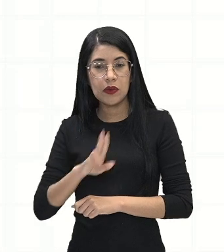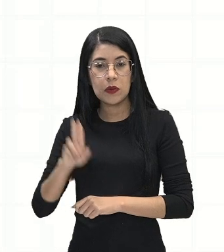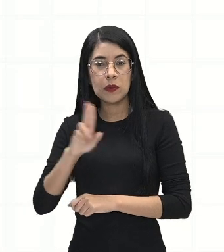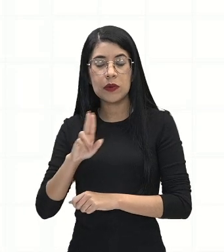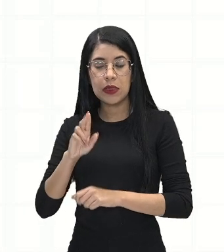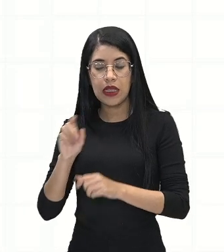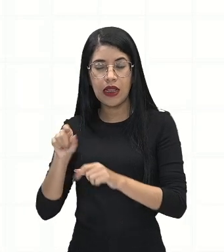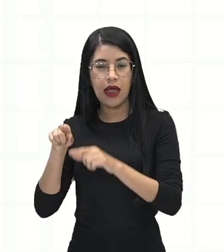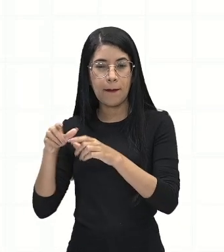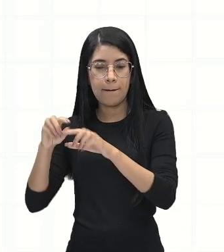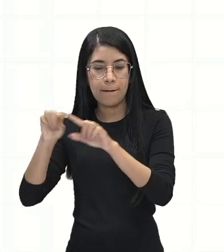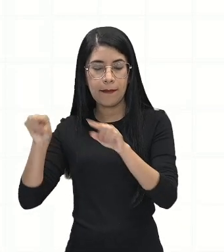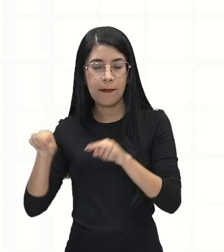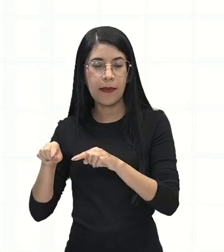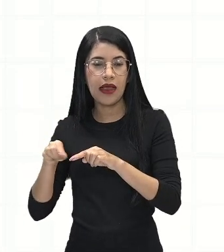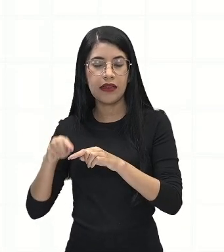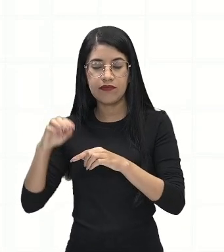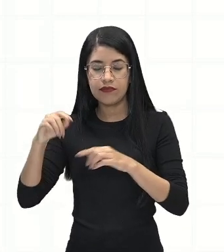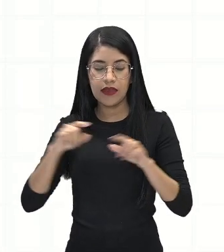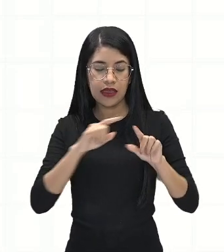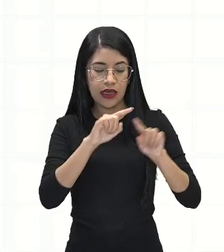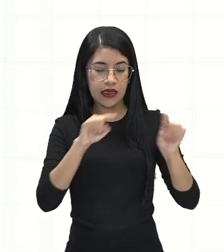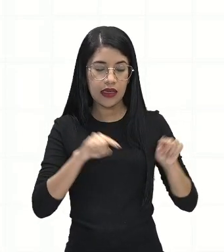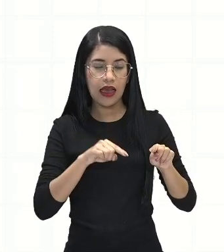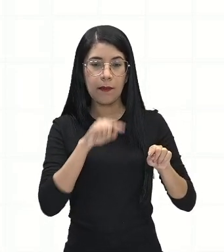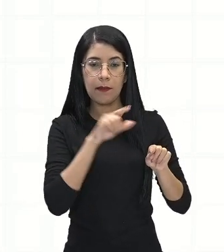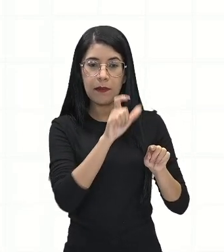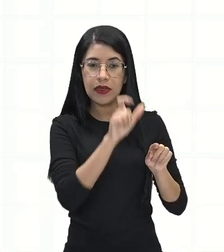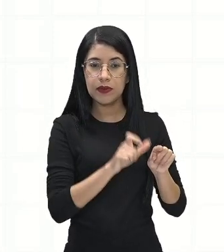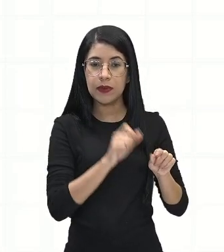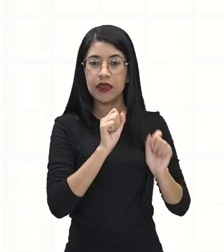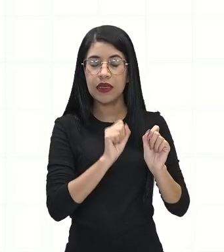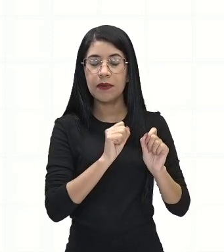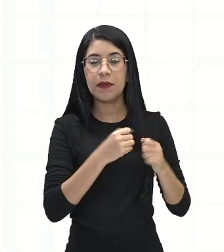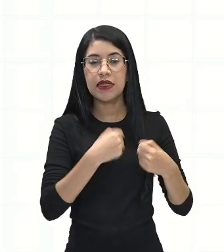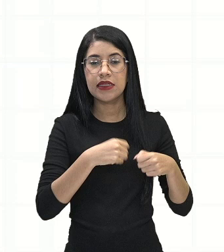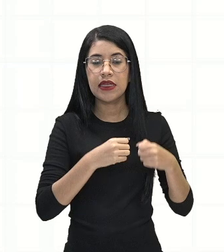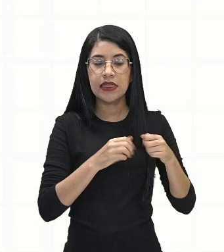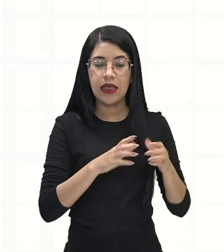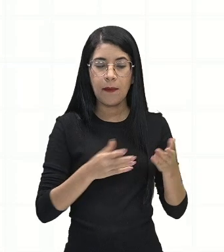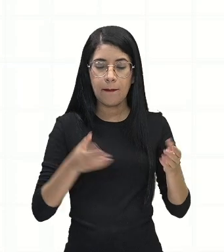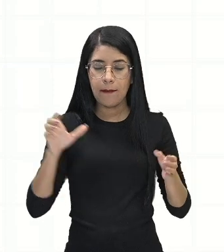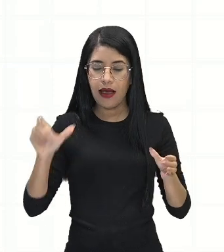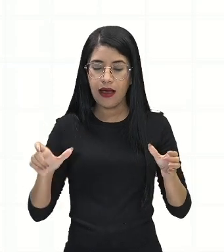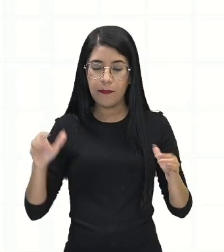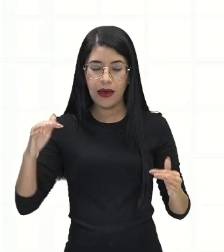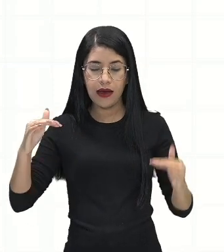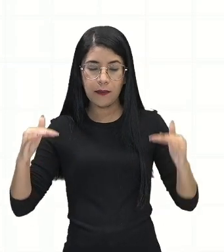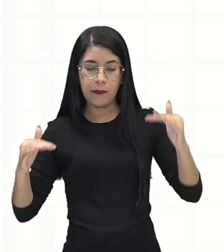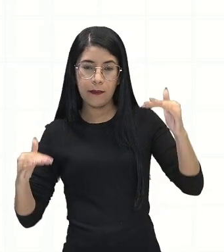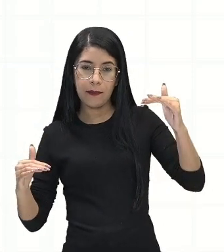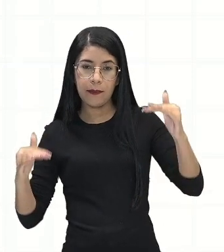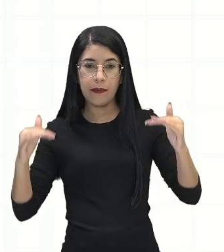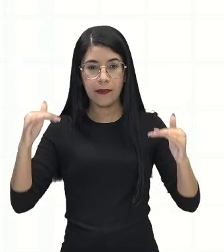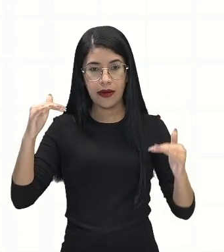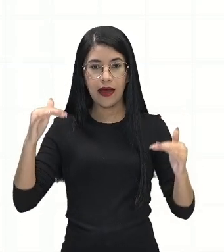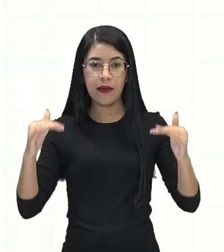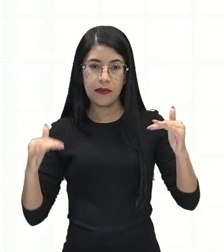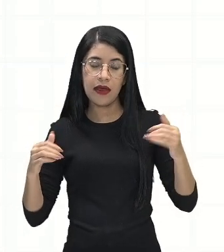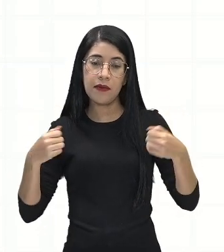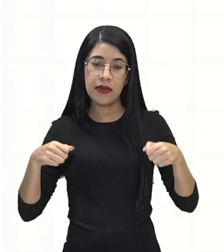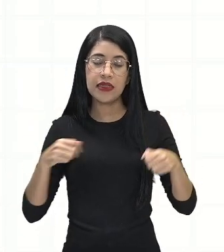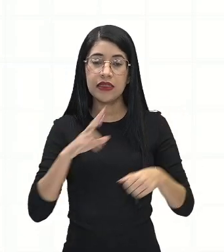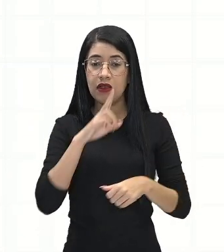ferro pelo operário. Então esse operário, né, a pessoa que quiser mover essa caixa, ela vai ter que fazer uma força